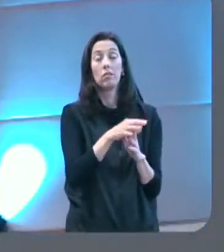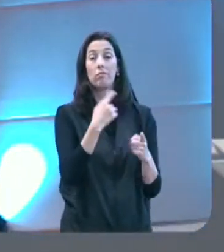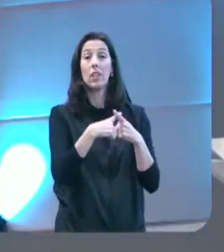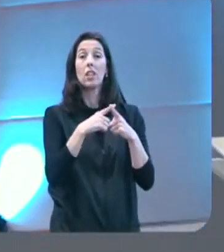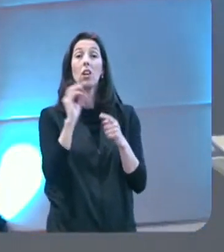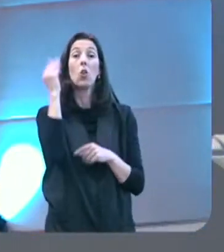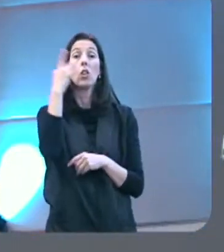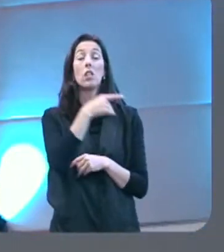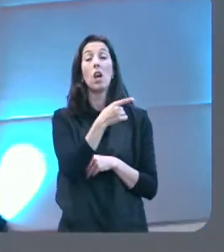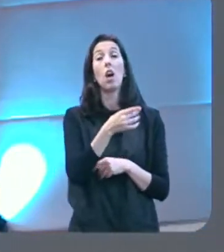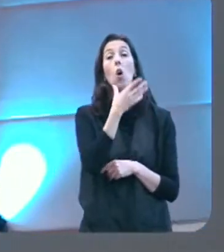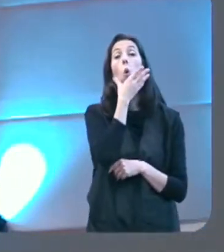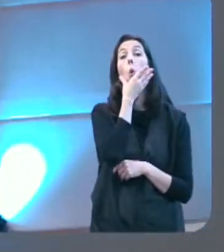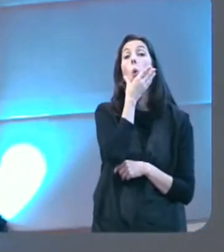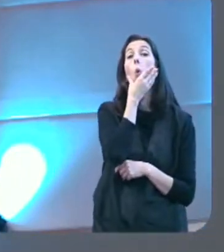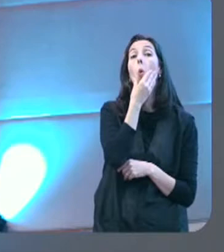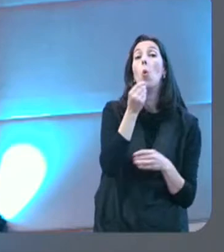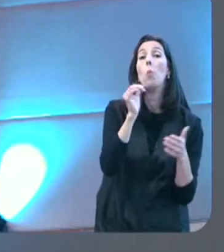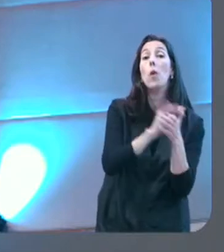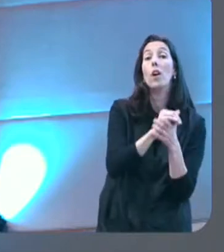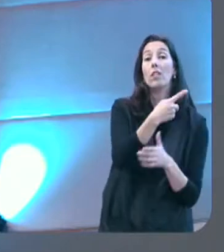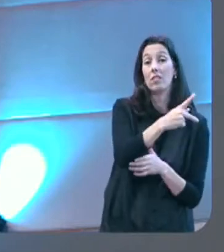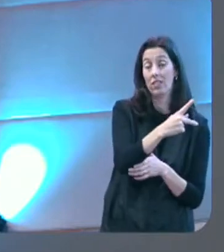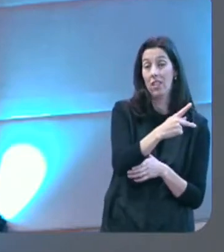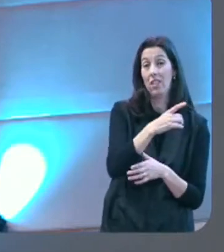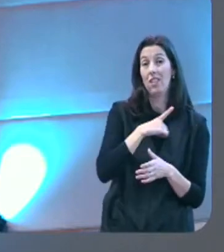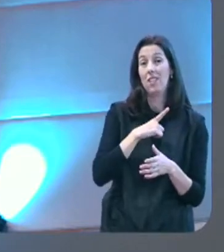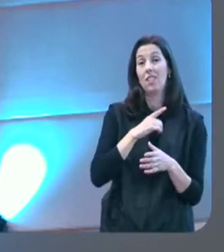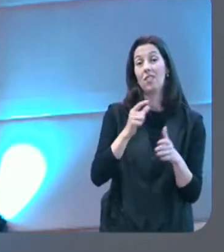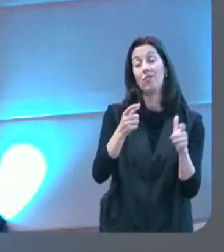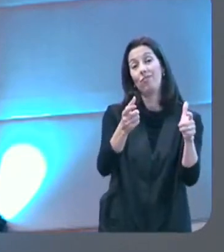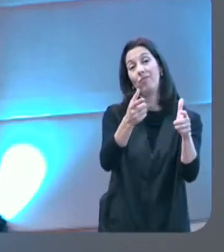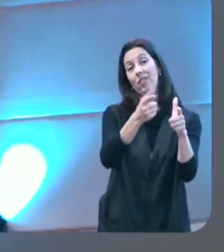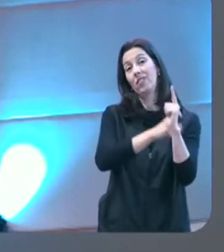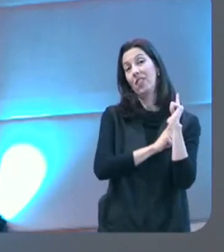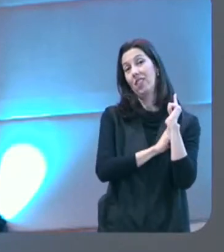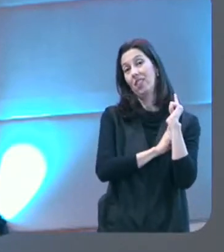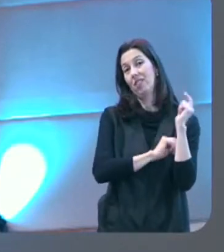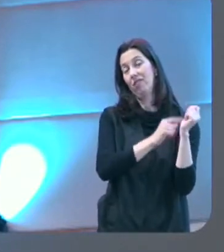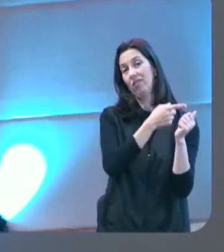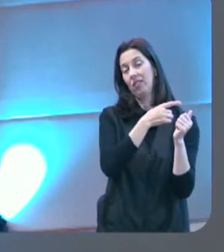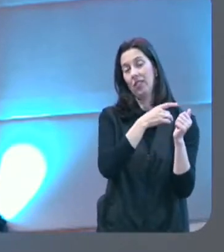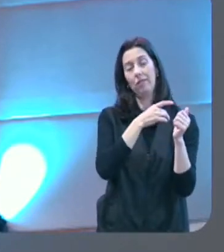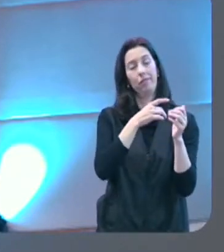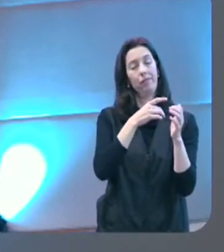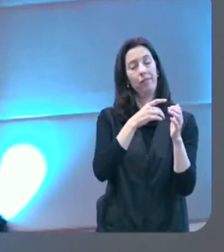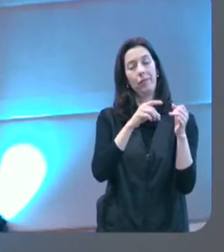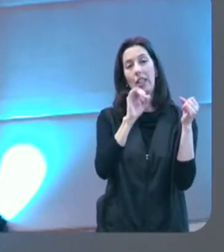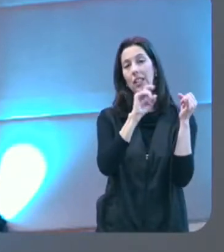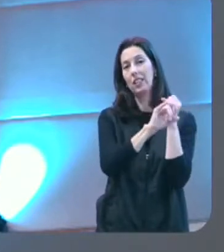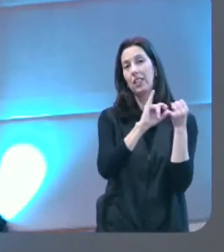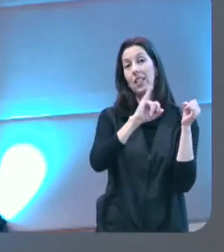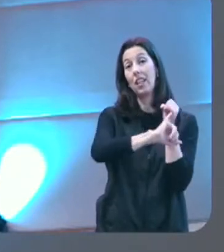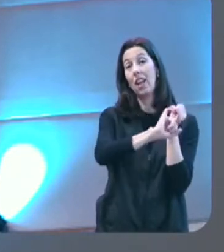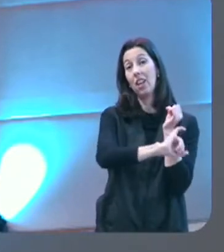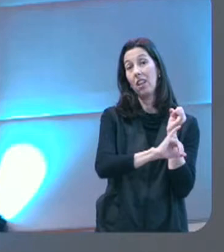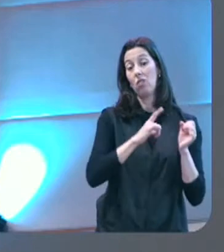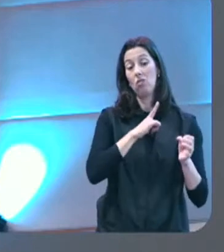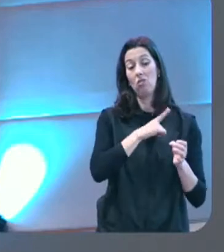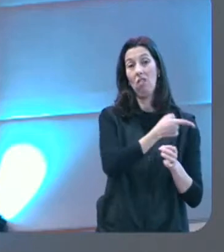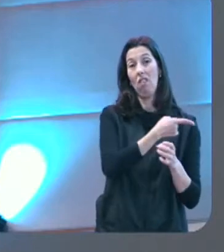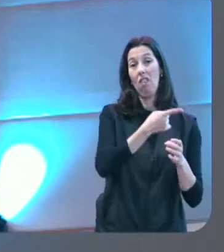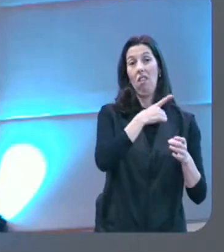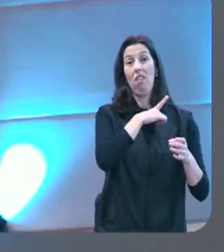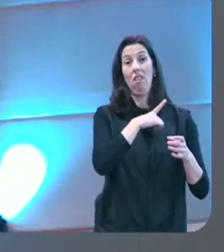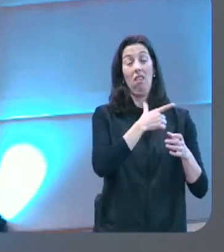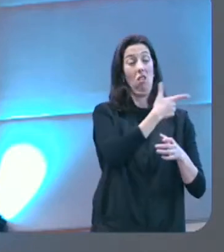atraído, começaram a namorar na adolescência, tinha uma história de amor lindíssima, e o marido tinha atraído e estava com outra